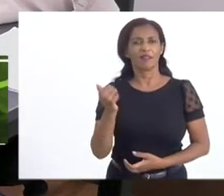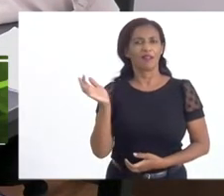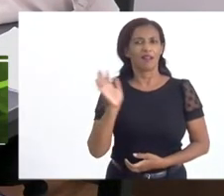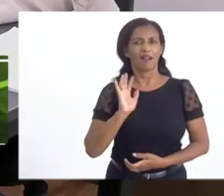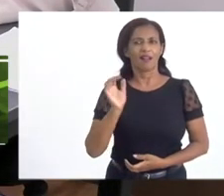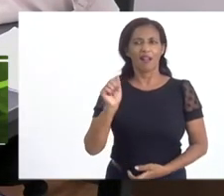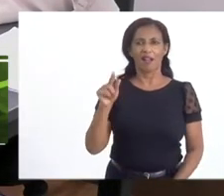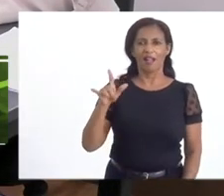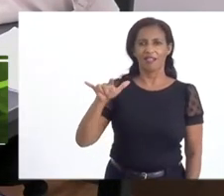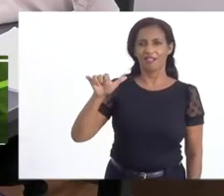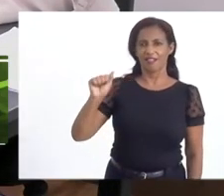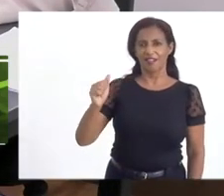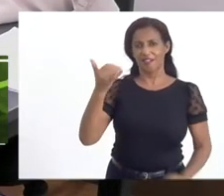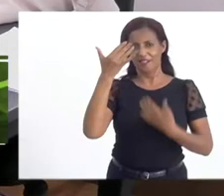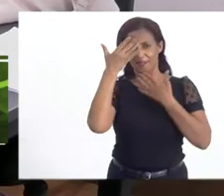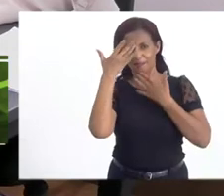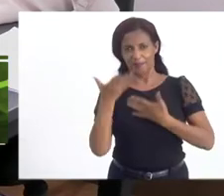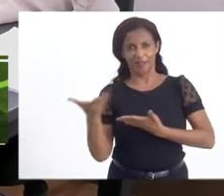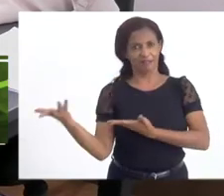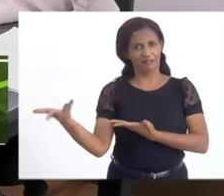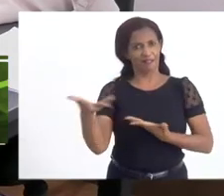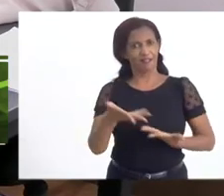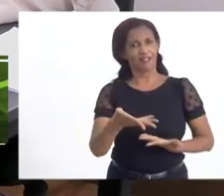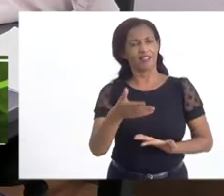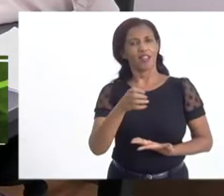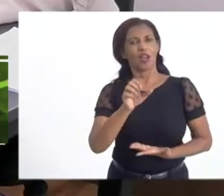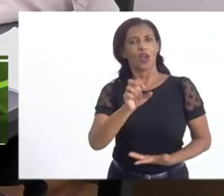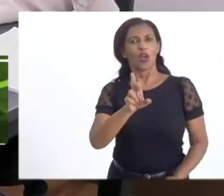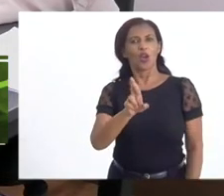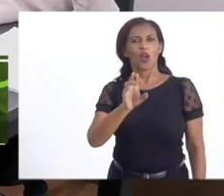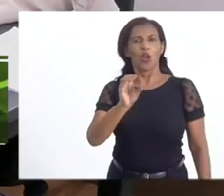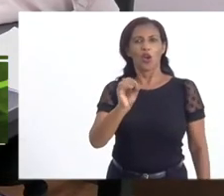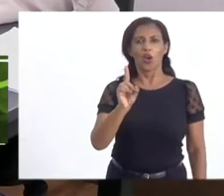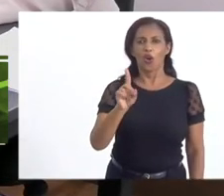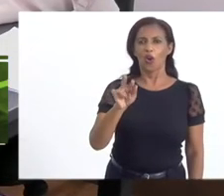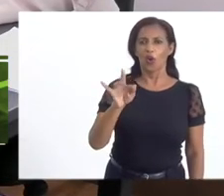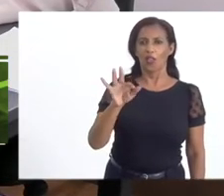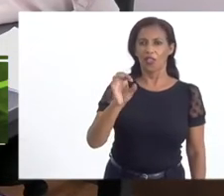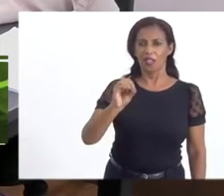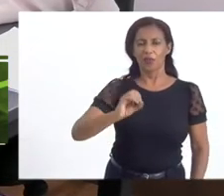Adriana. Obrigado. Passo a palavra agora ao senhor Rodrigo Vasconcelos.